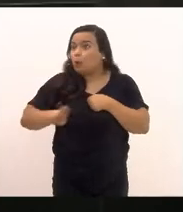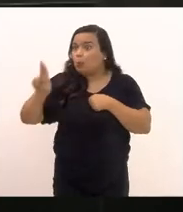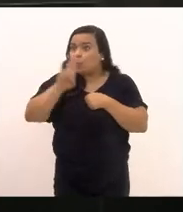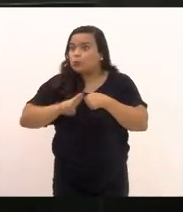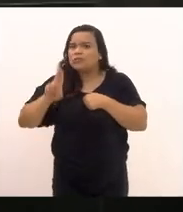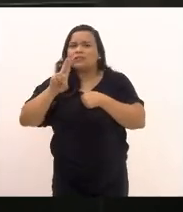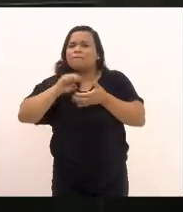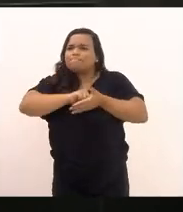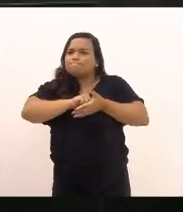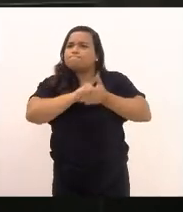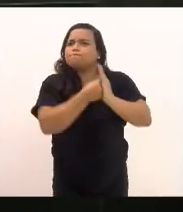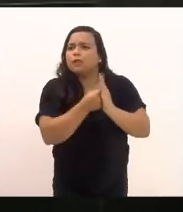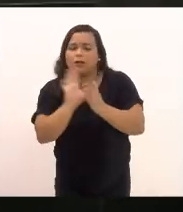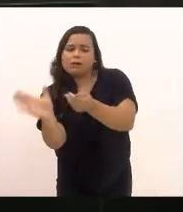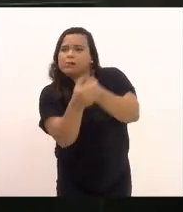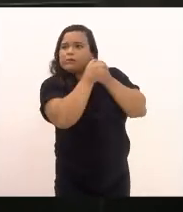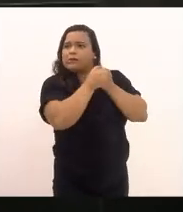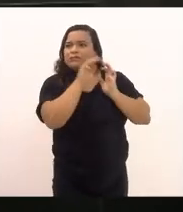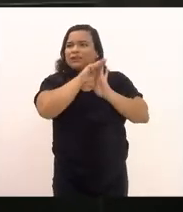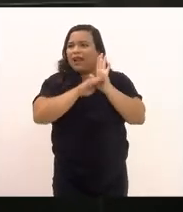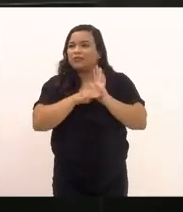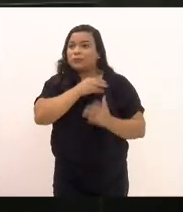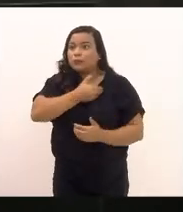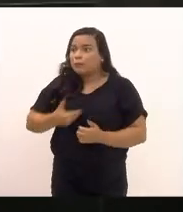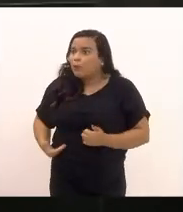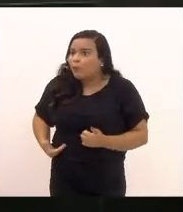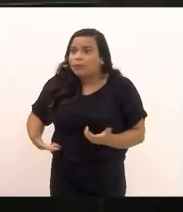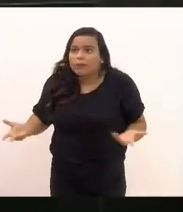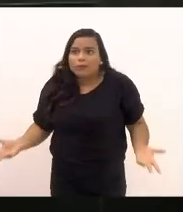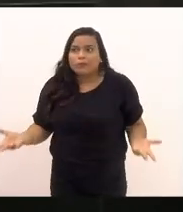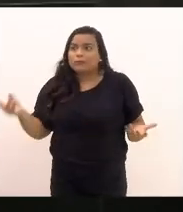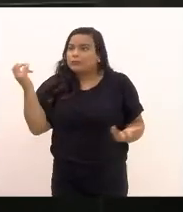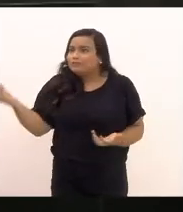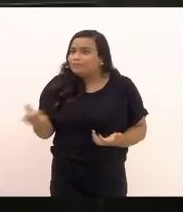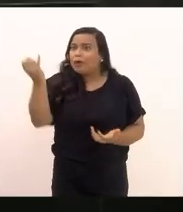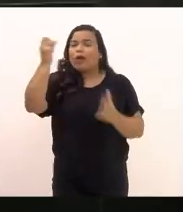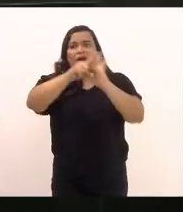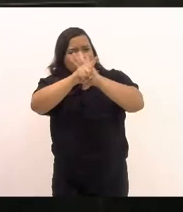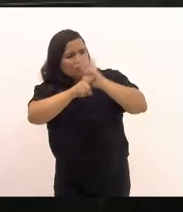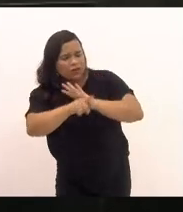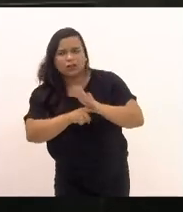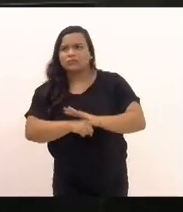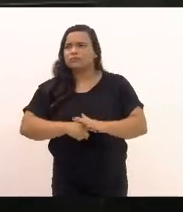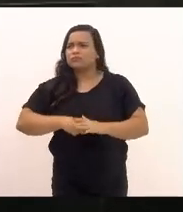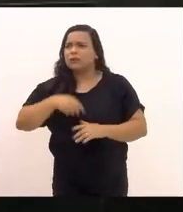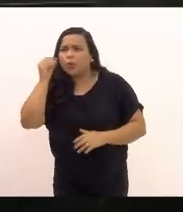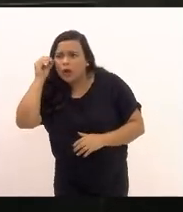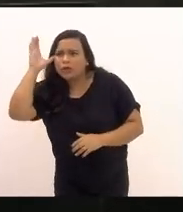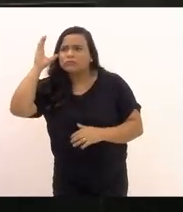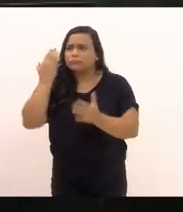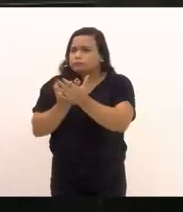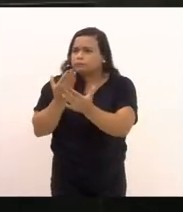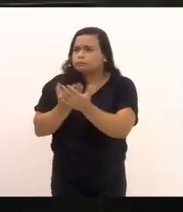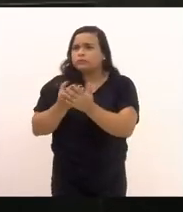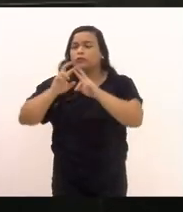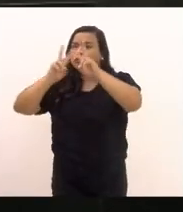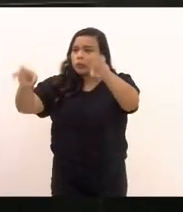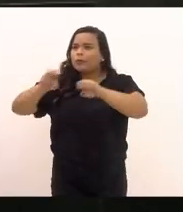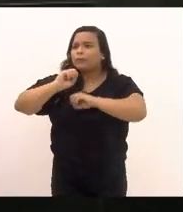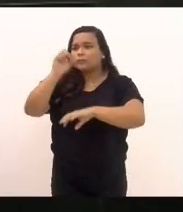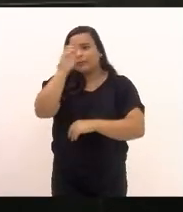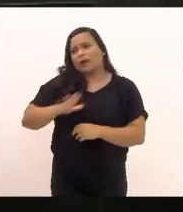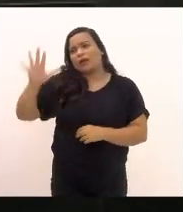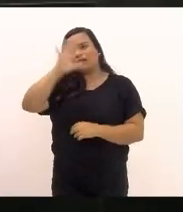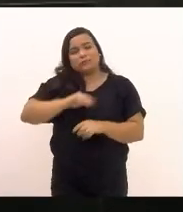censura em dados que são públicos, né, e que são fundamentais para o avanço do conhecimento, da pesquisa, dos estudos sobre a educação brasileira,